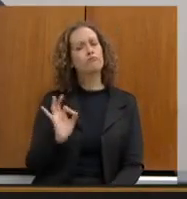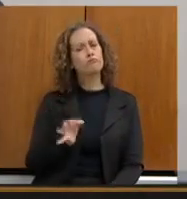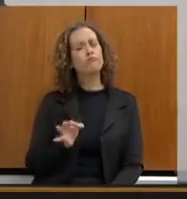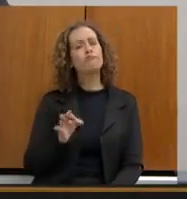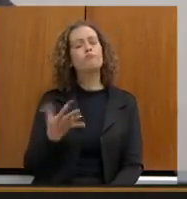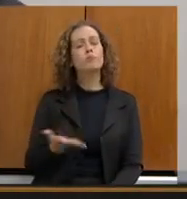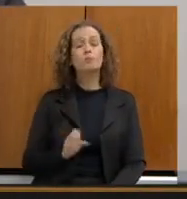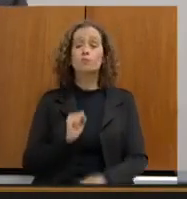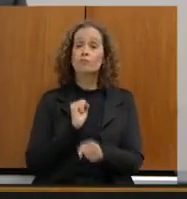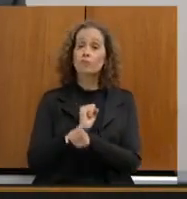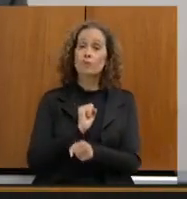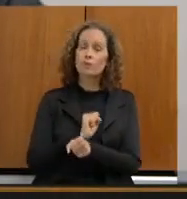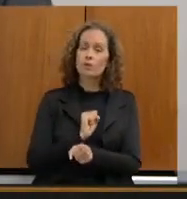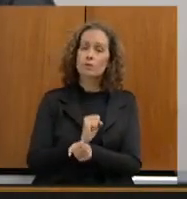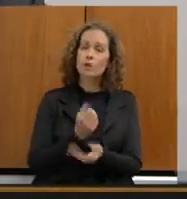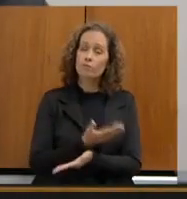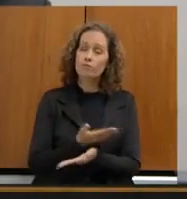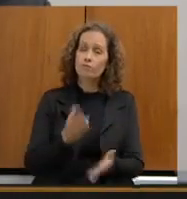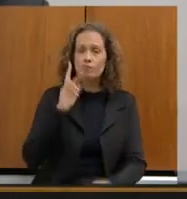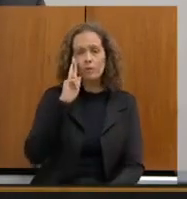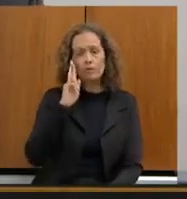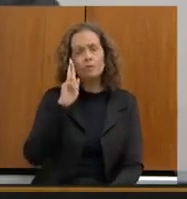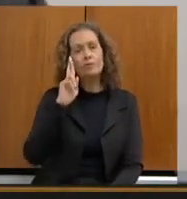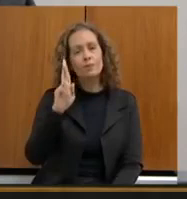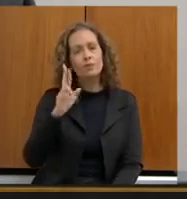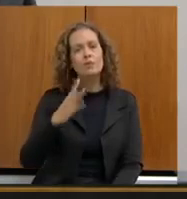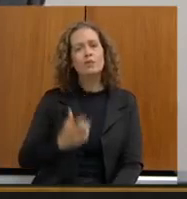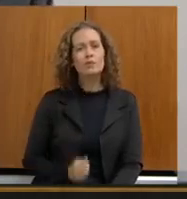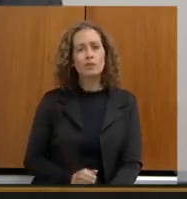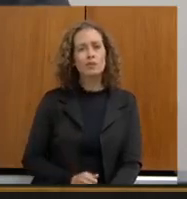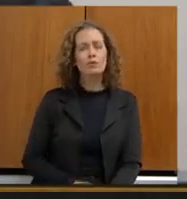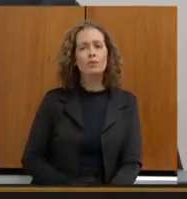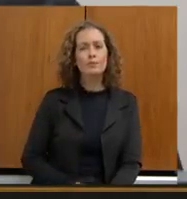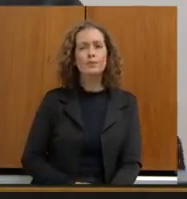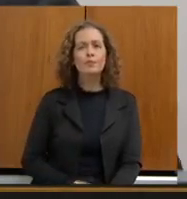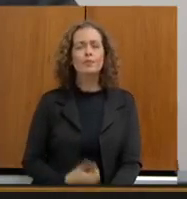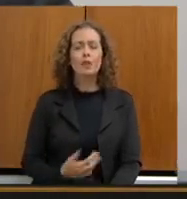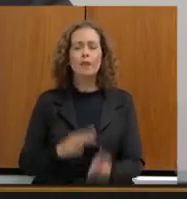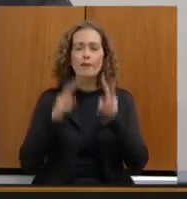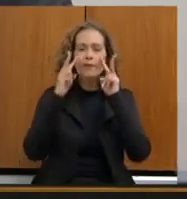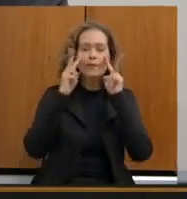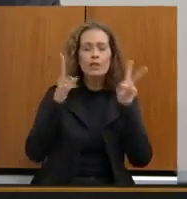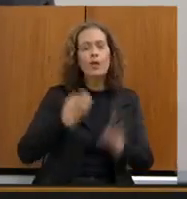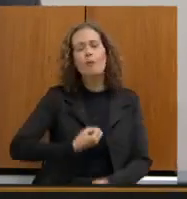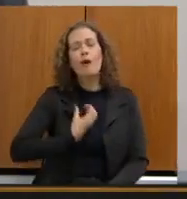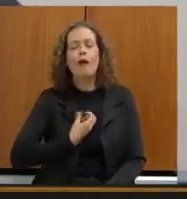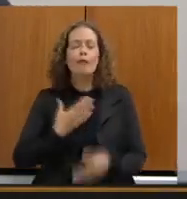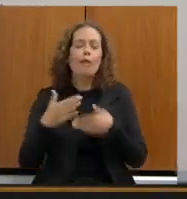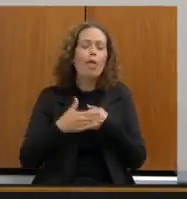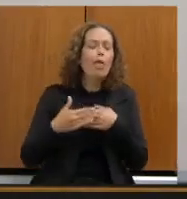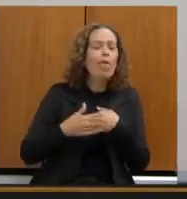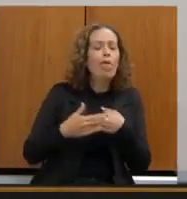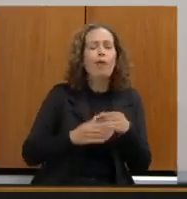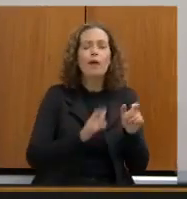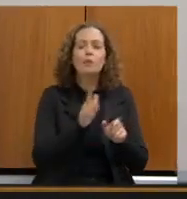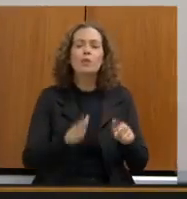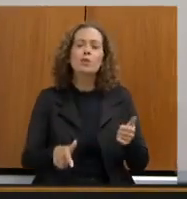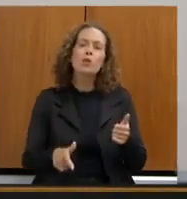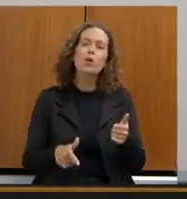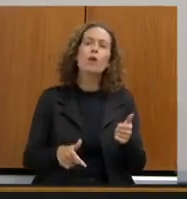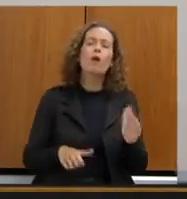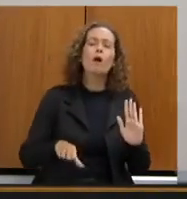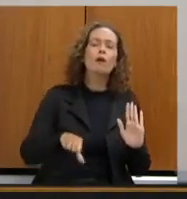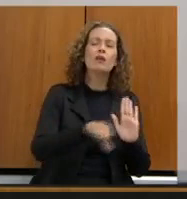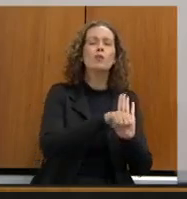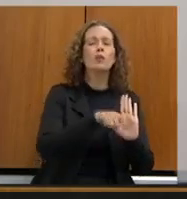e eu espero que o show Não acrescente mais visão poética sobre bandidos aqui em